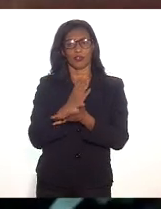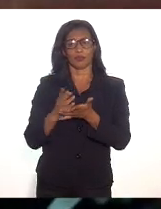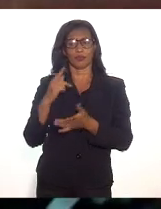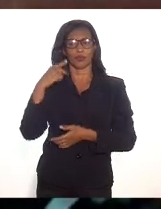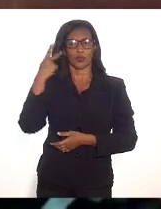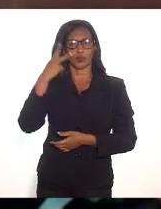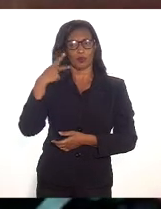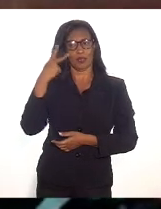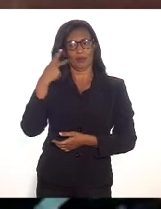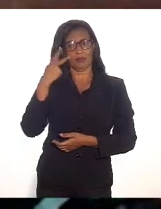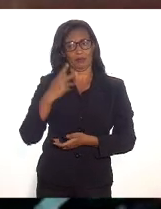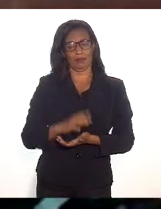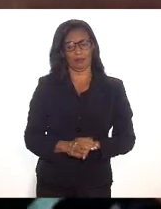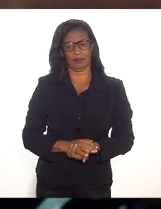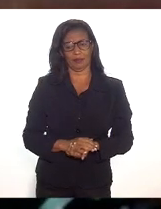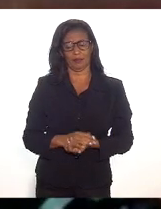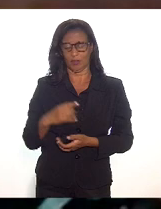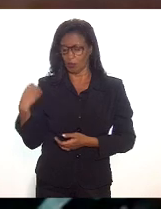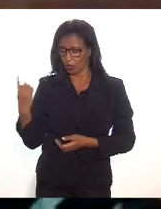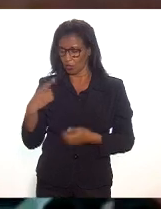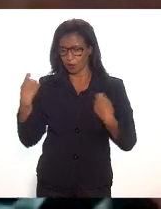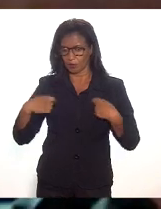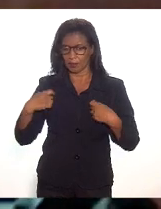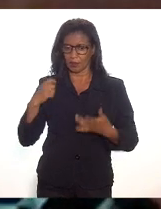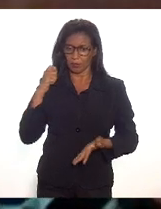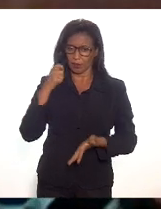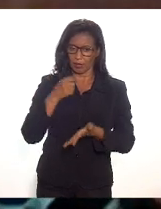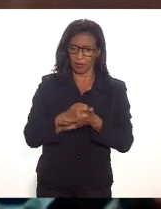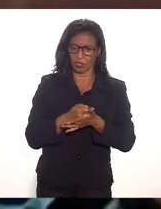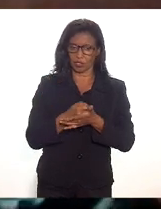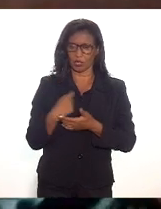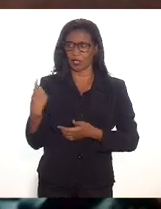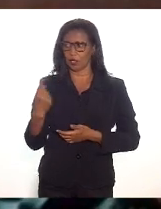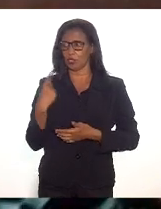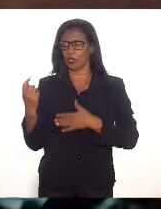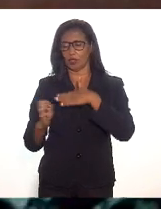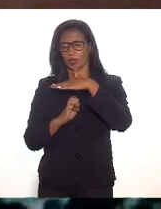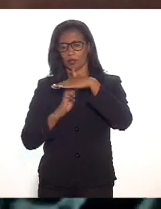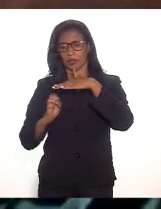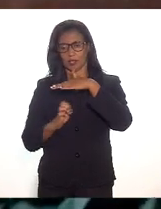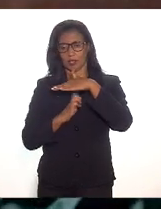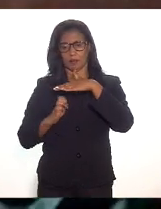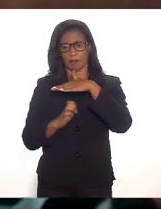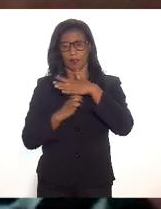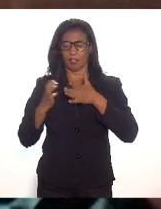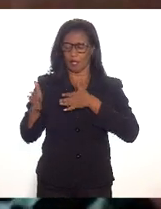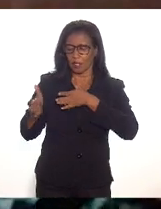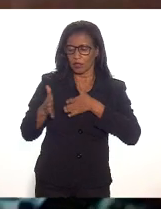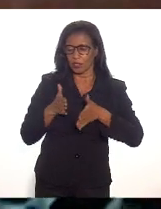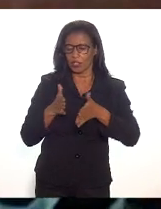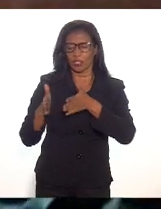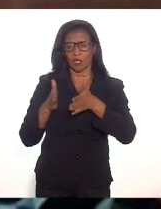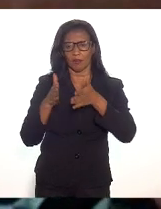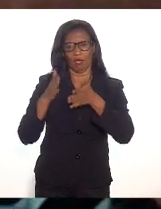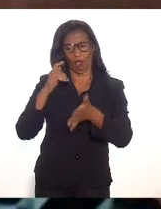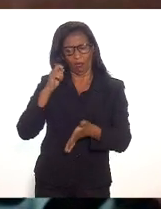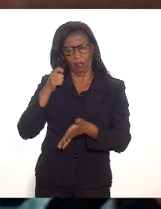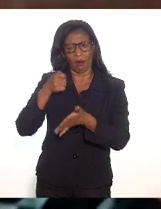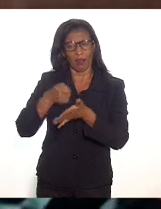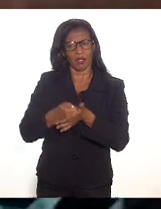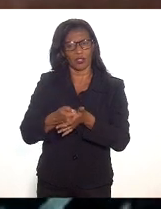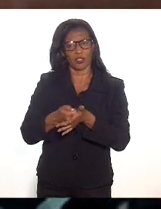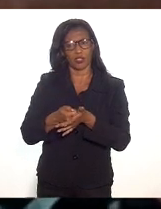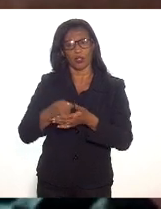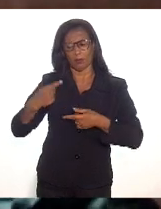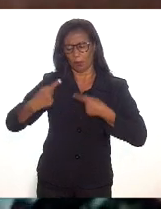precisa, de fato, garantir que as nossas empresas, elas caminhem de modo a garantir uma política